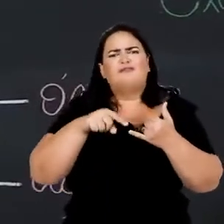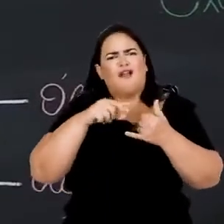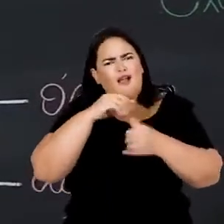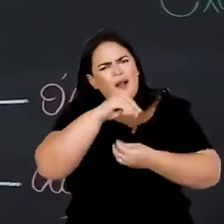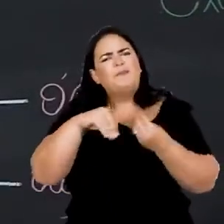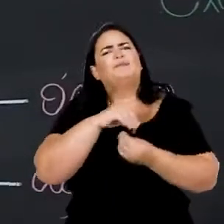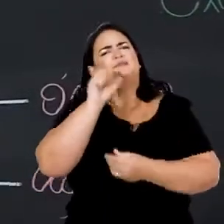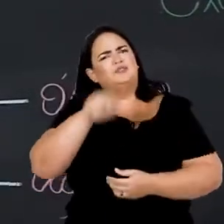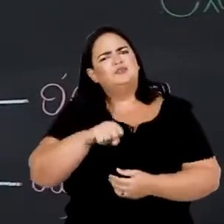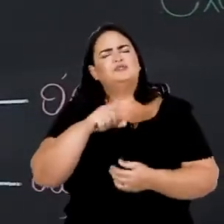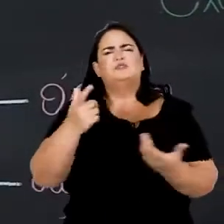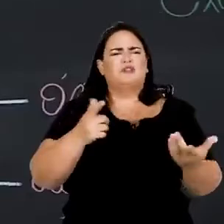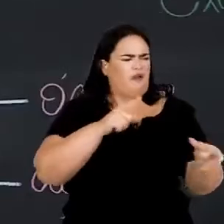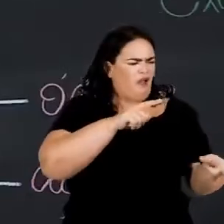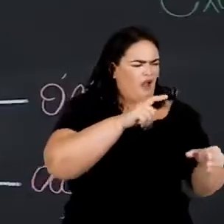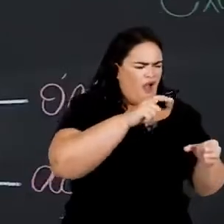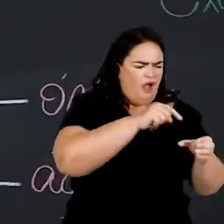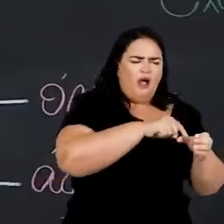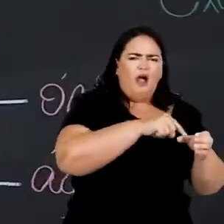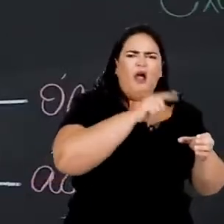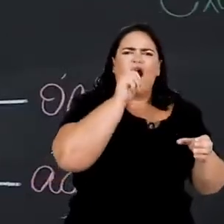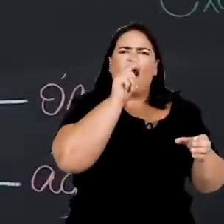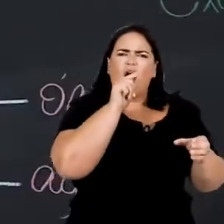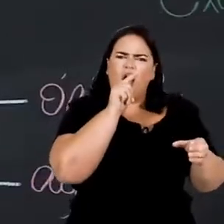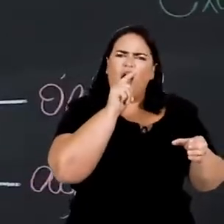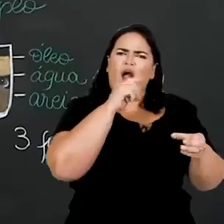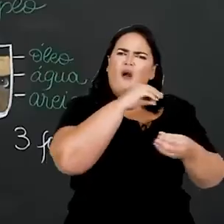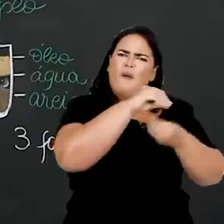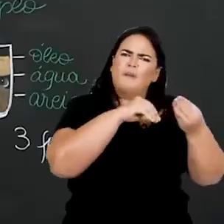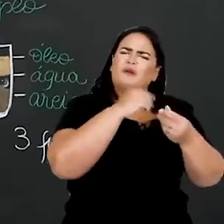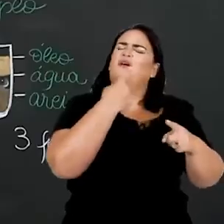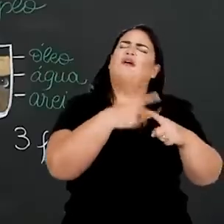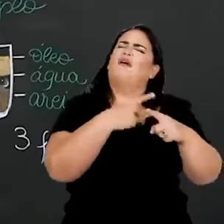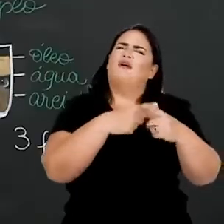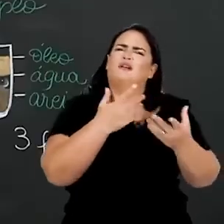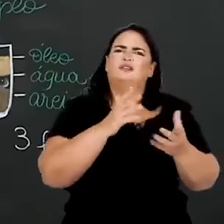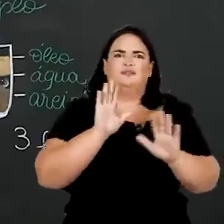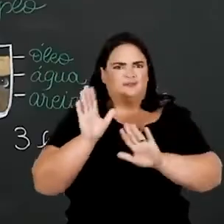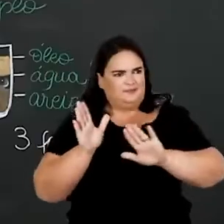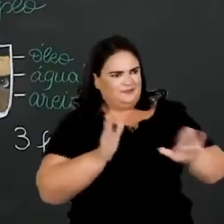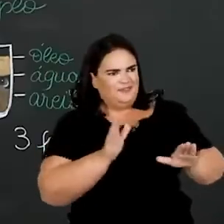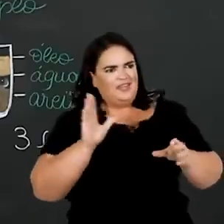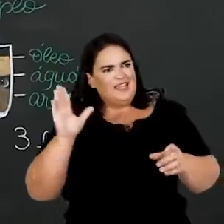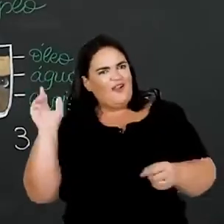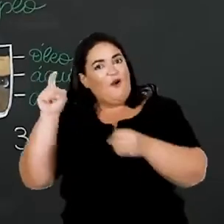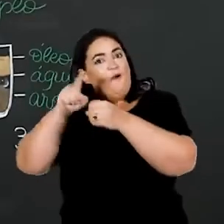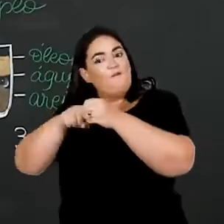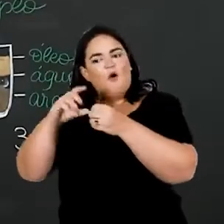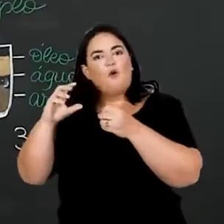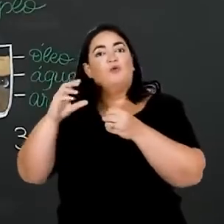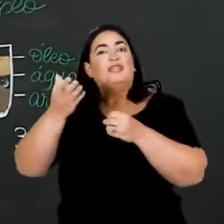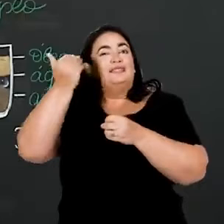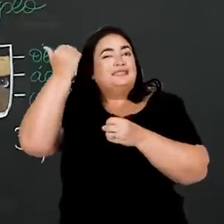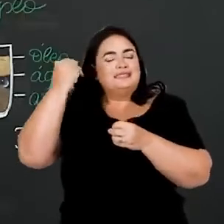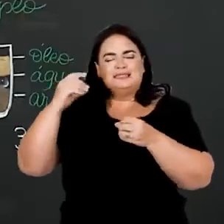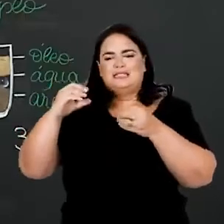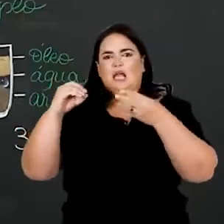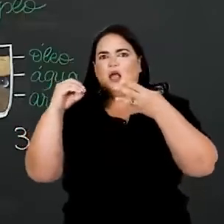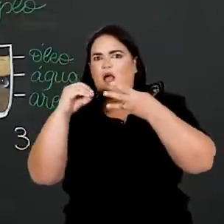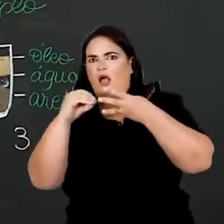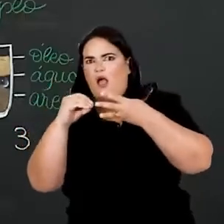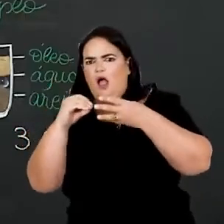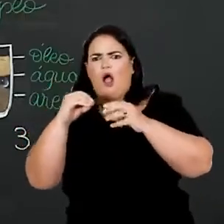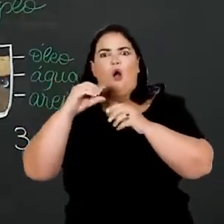a água mineral também é mistura? Vamos voltar um pouquinho? Vamos voltar nos átomos. Tudo que existe,